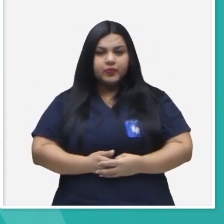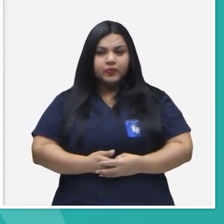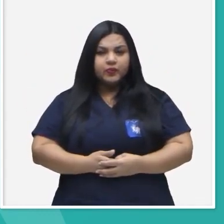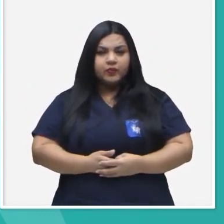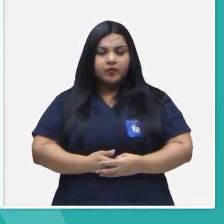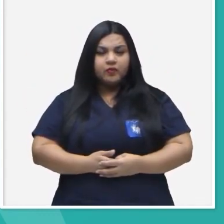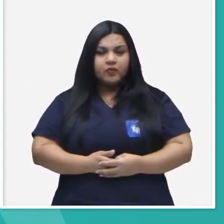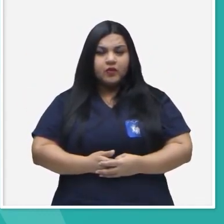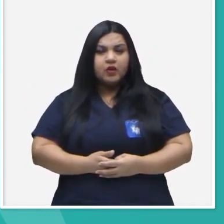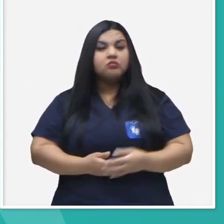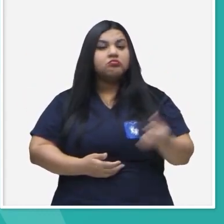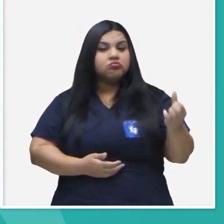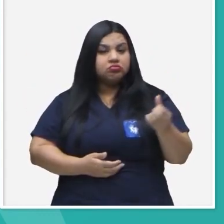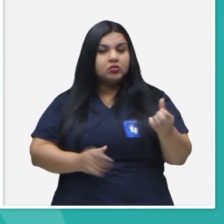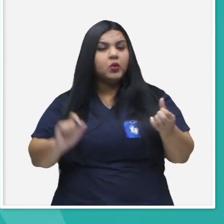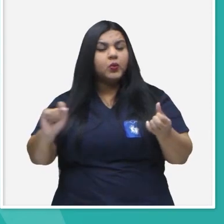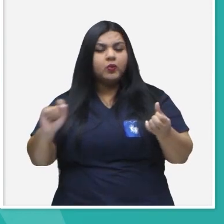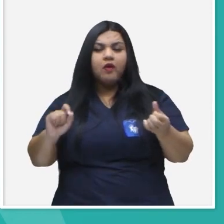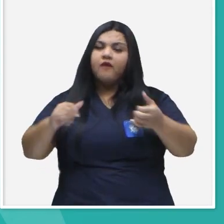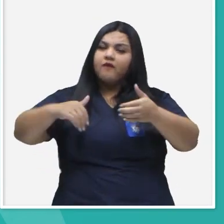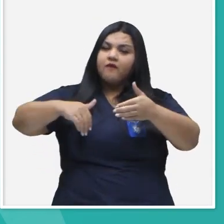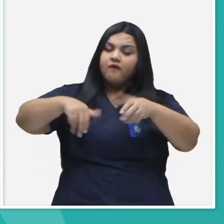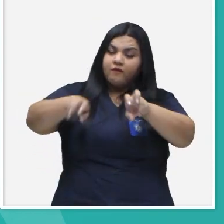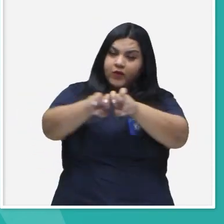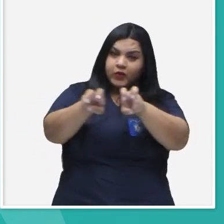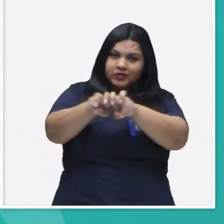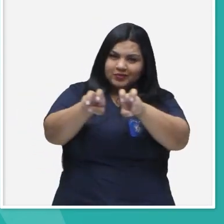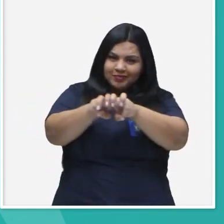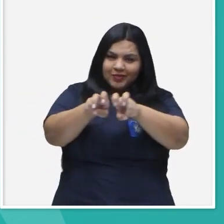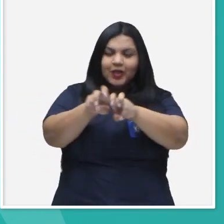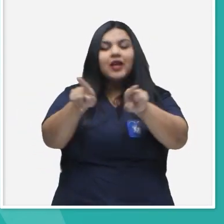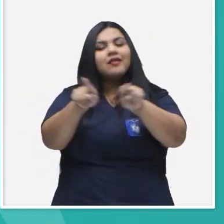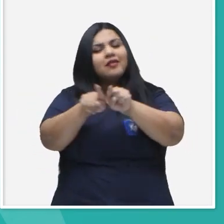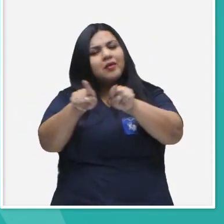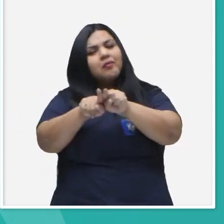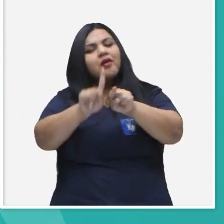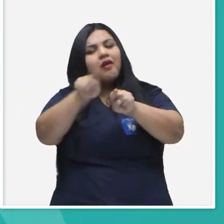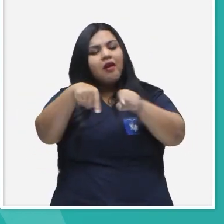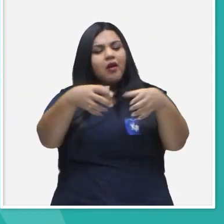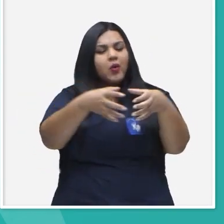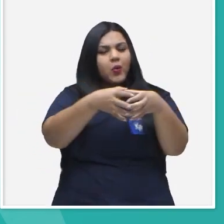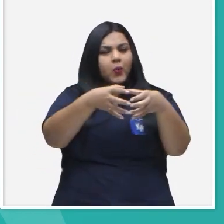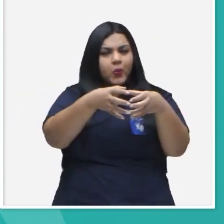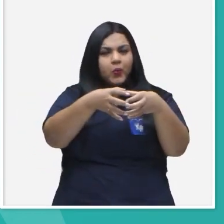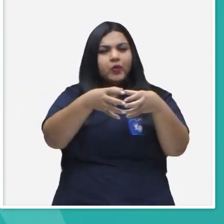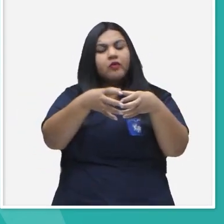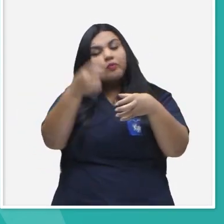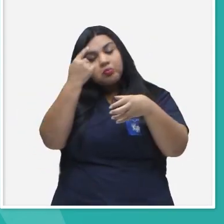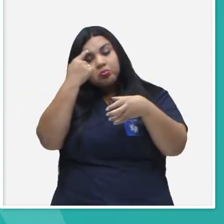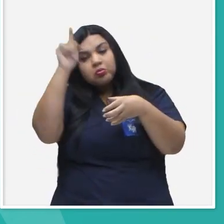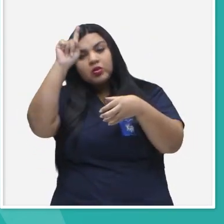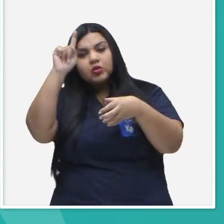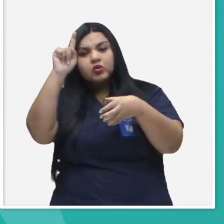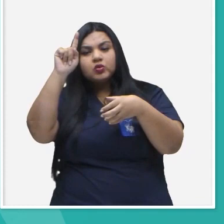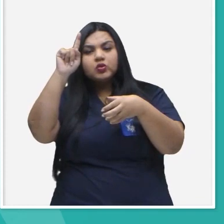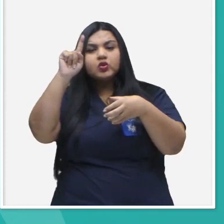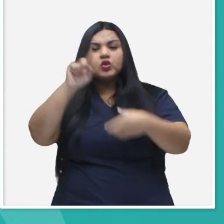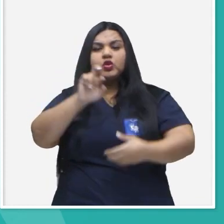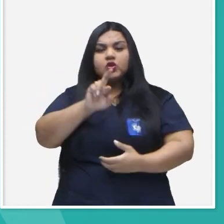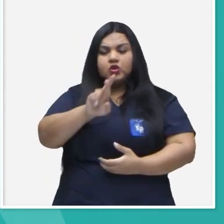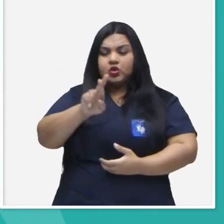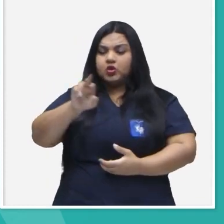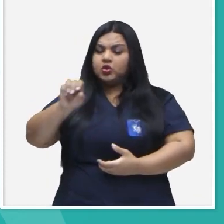para vocês foi o futsal, que também é um esporte coletivo, criado por Juan Carlos